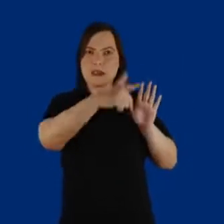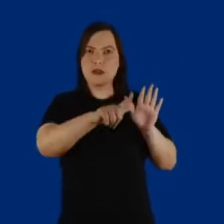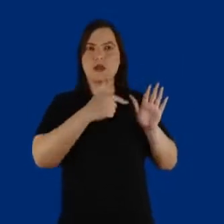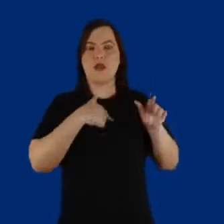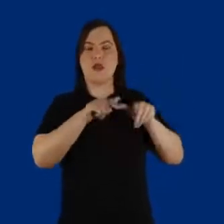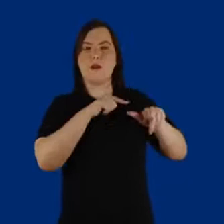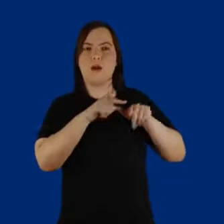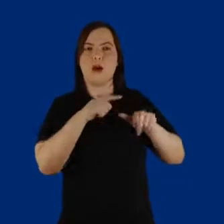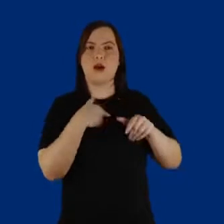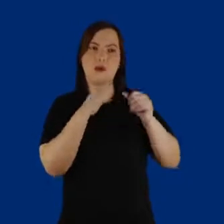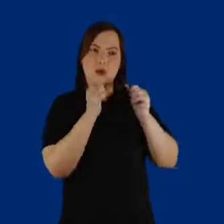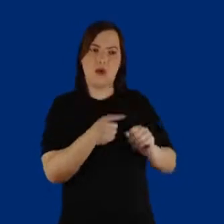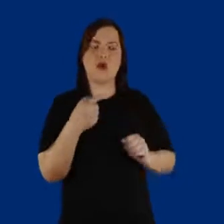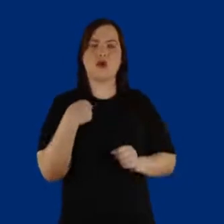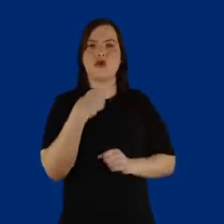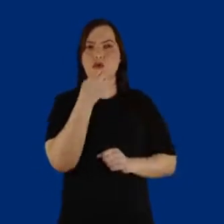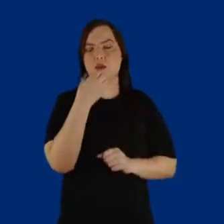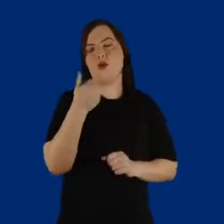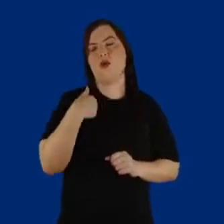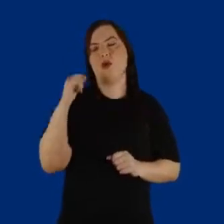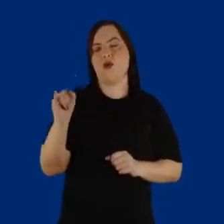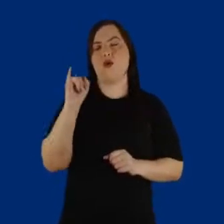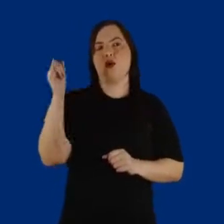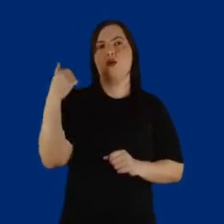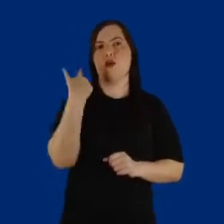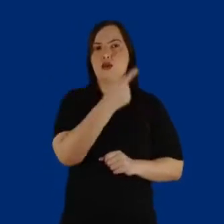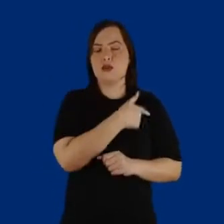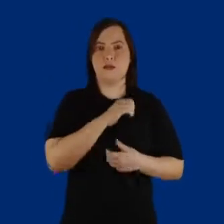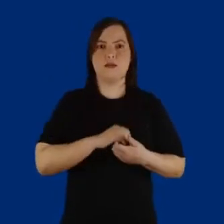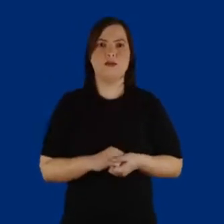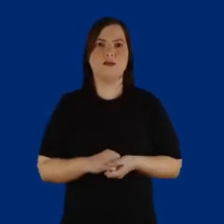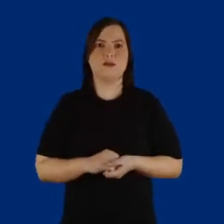trabalhos, acho que pode ser bastante importante aqui para a gente.